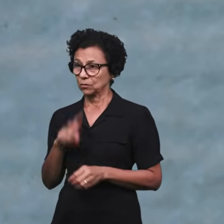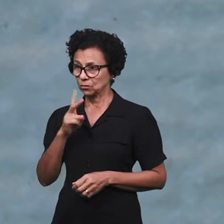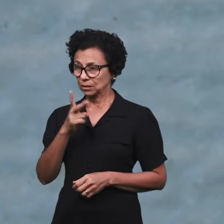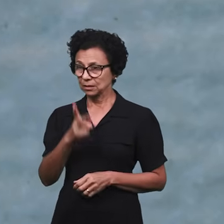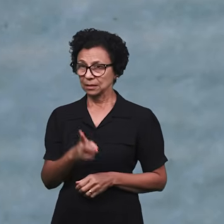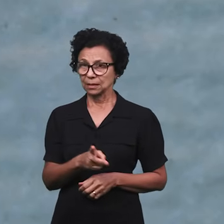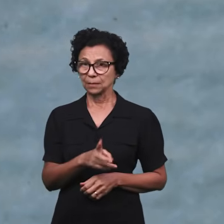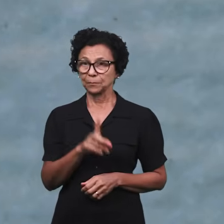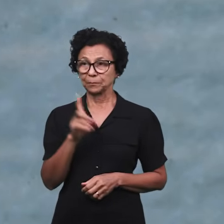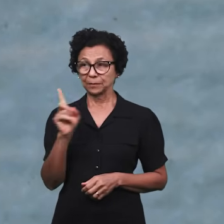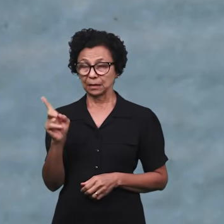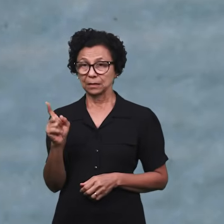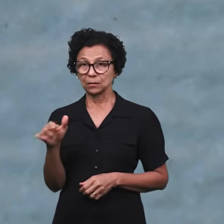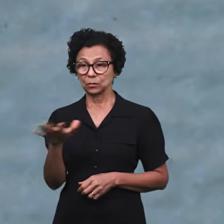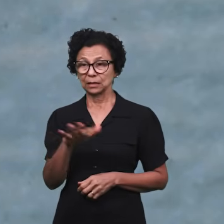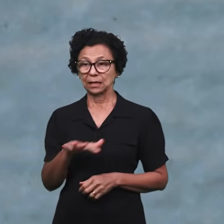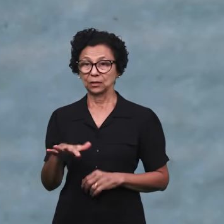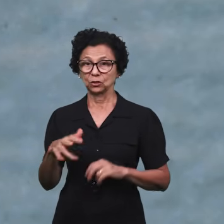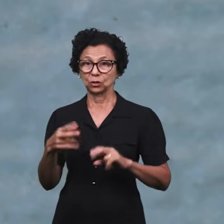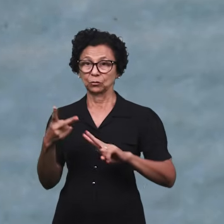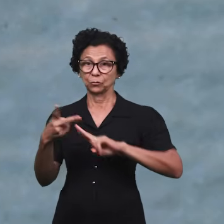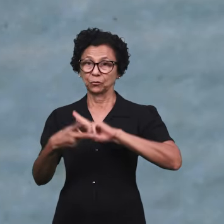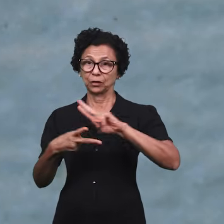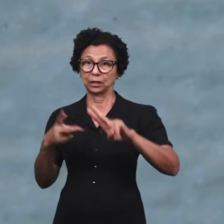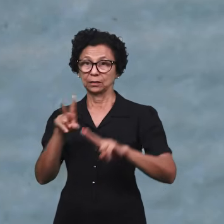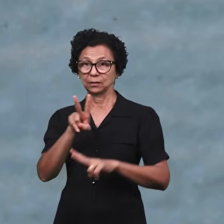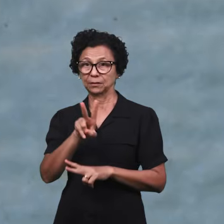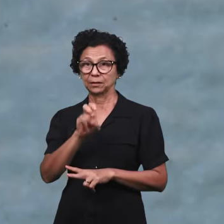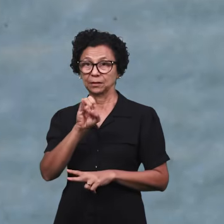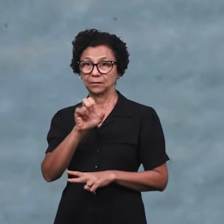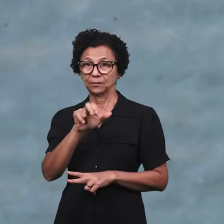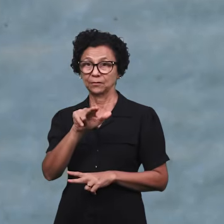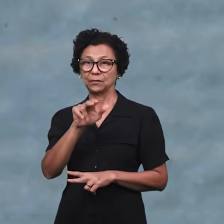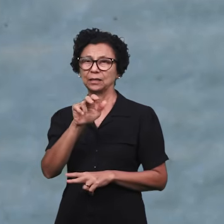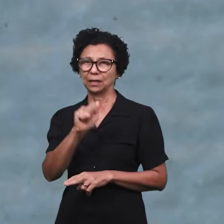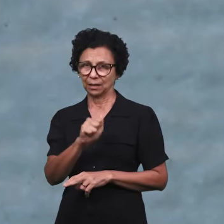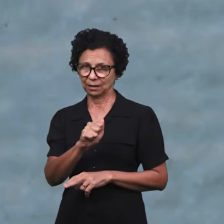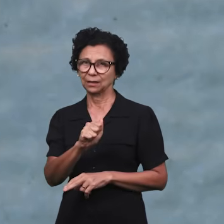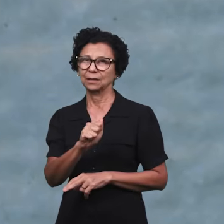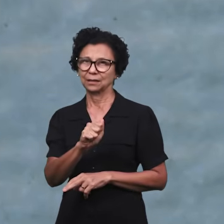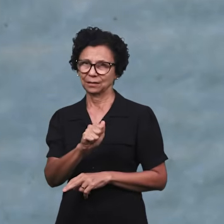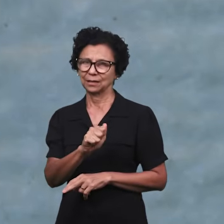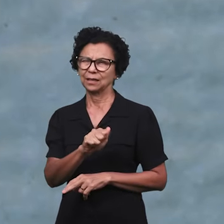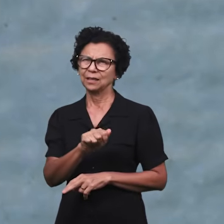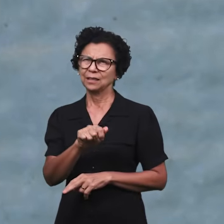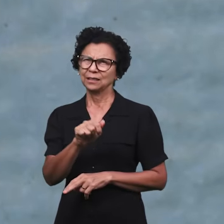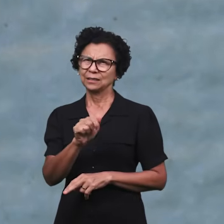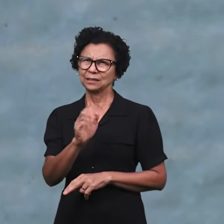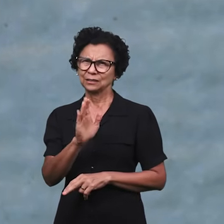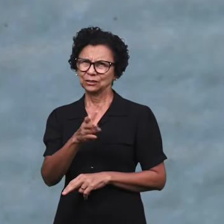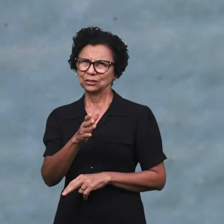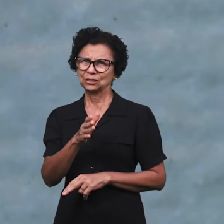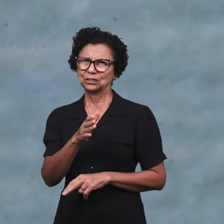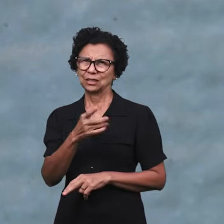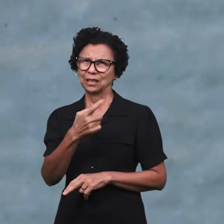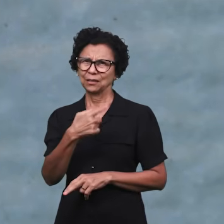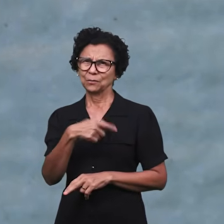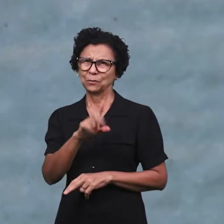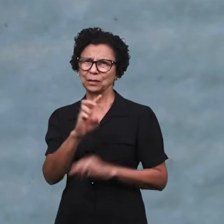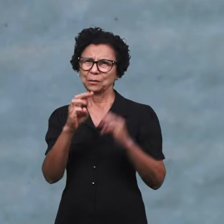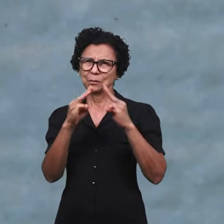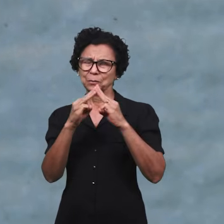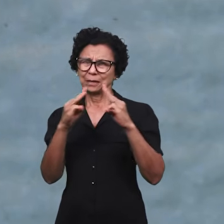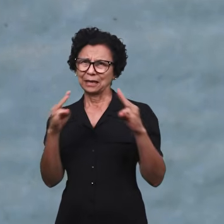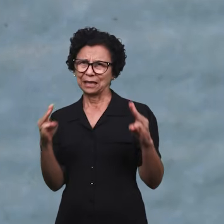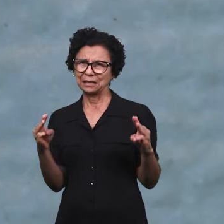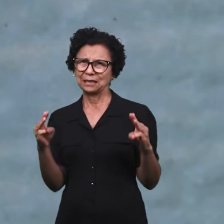está em casa, eles são de Viana. Viana fica aqui na Grande Vitória. Para quem já veio aqui para o Manaim, vem de avião,